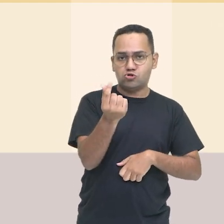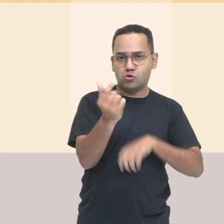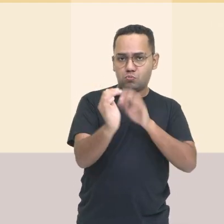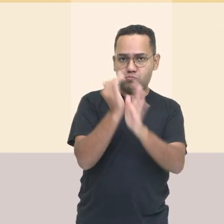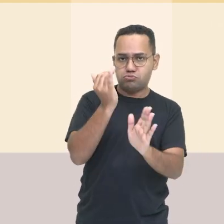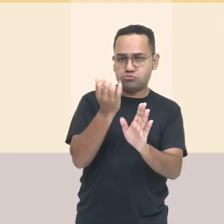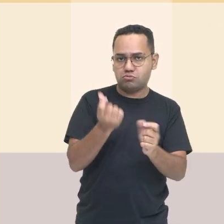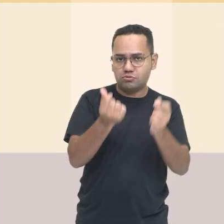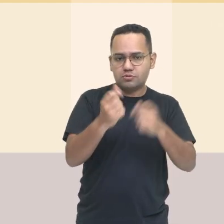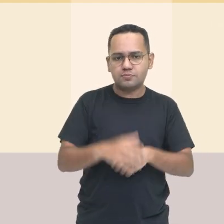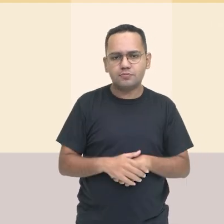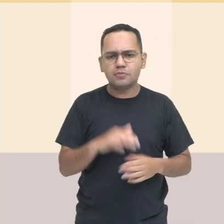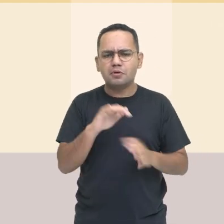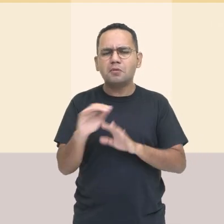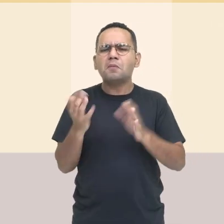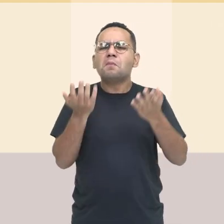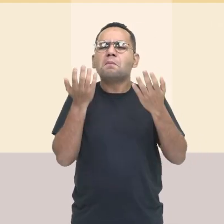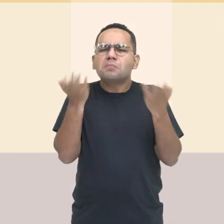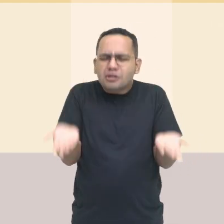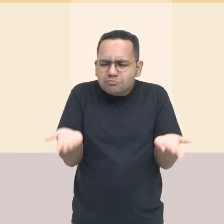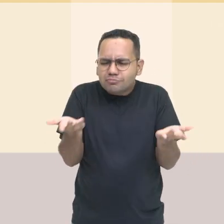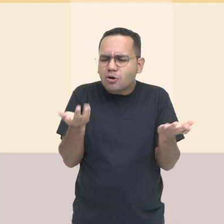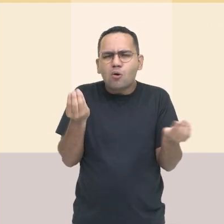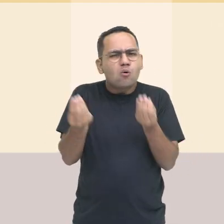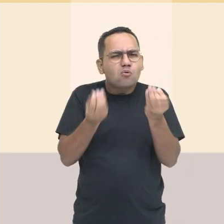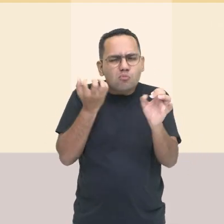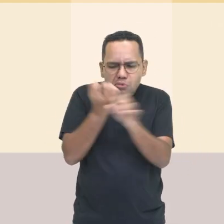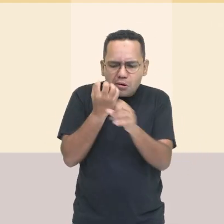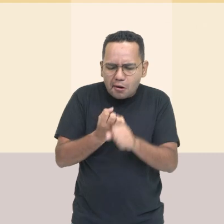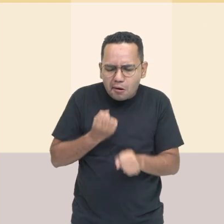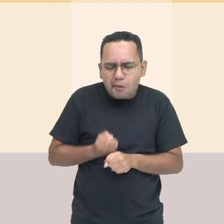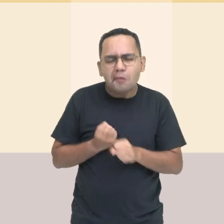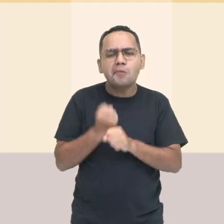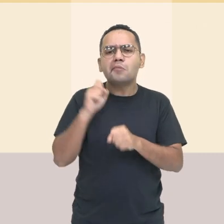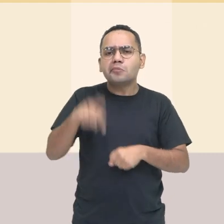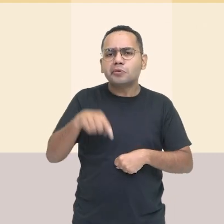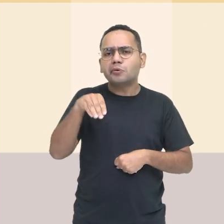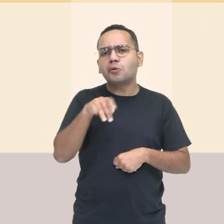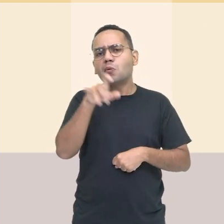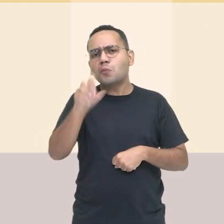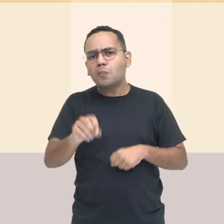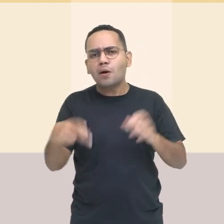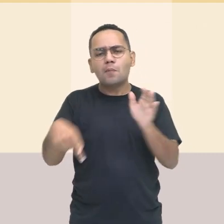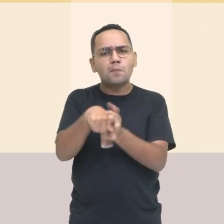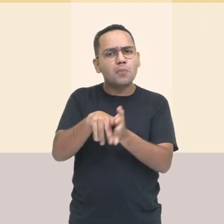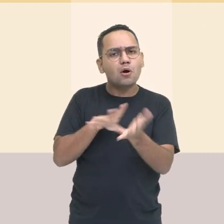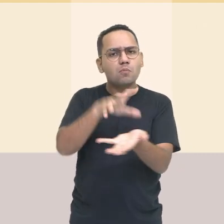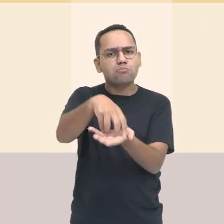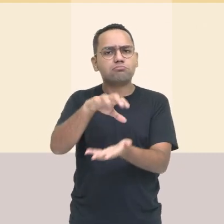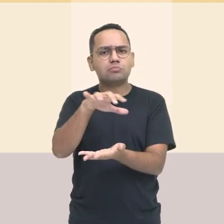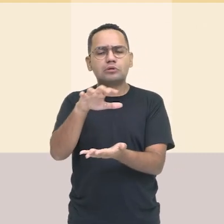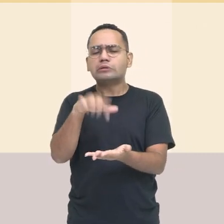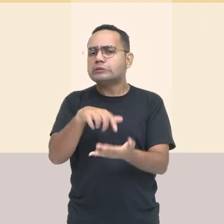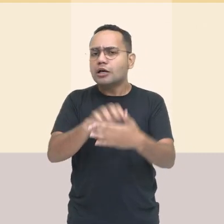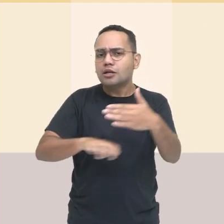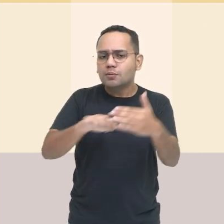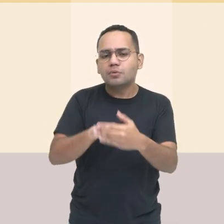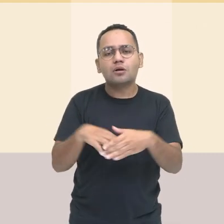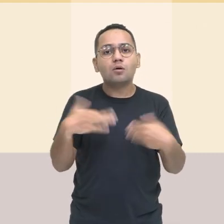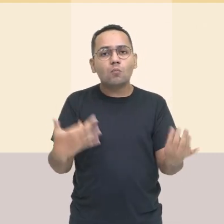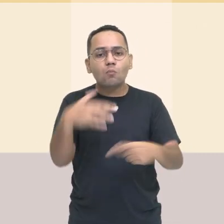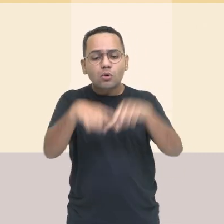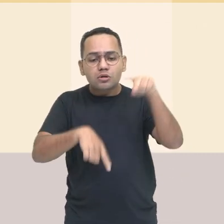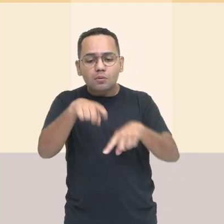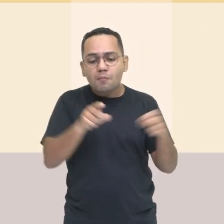em reais. E agora, como podemos saber o lucro máximo que podemos obter com a cooperativa? E quantos